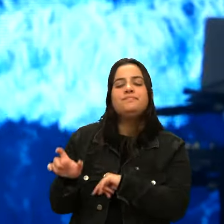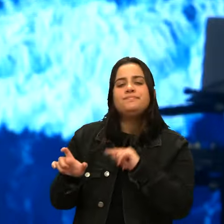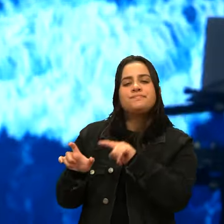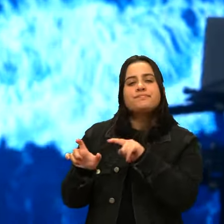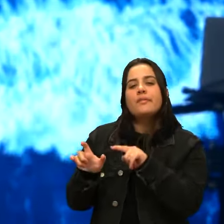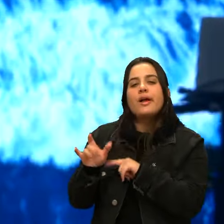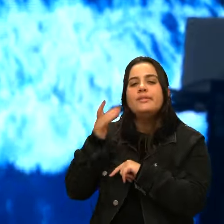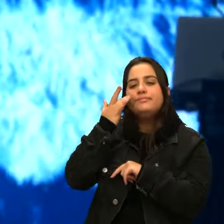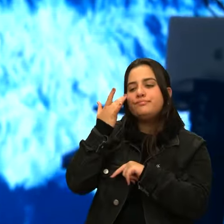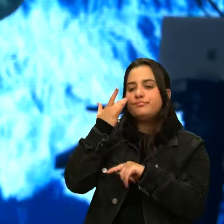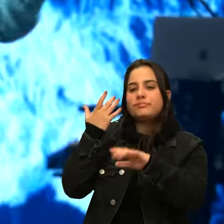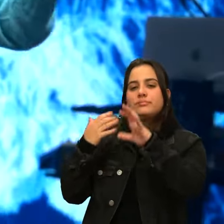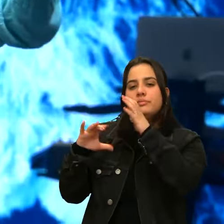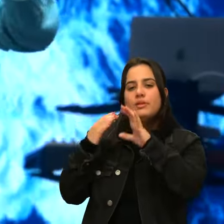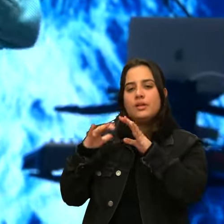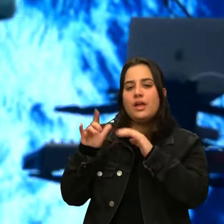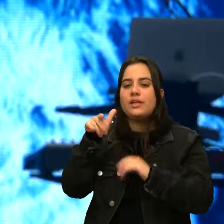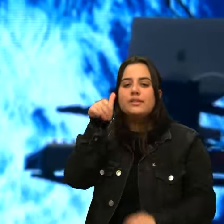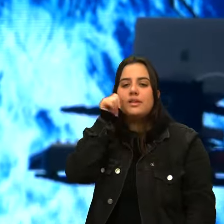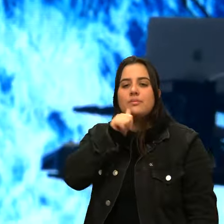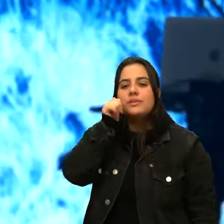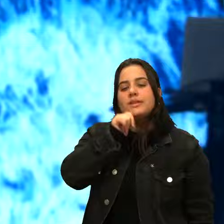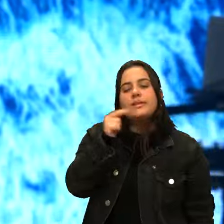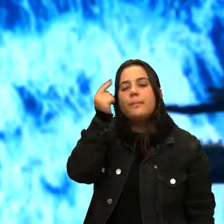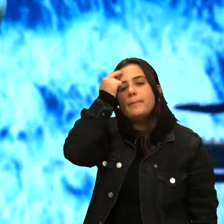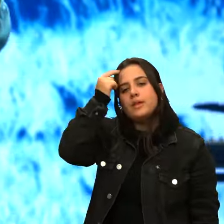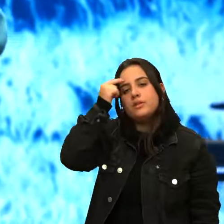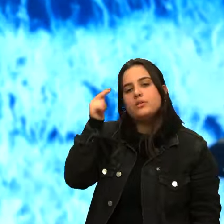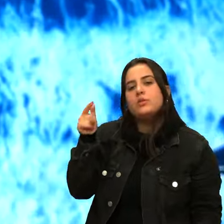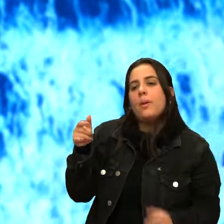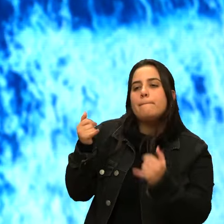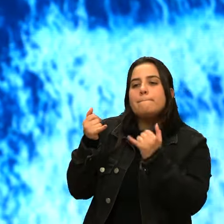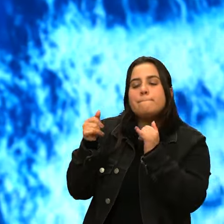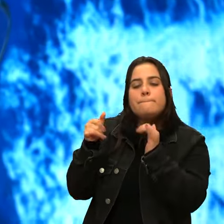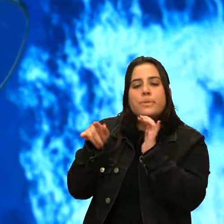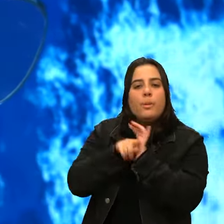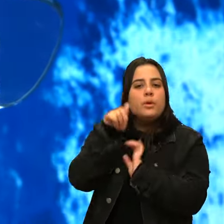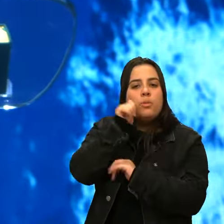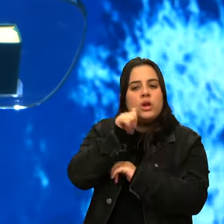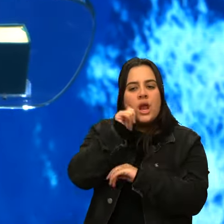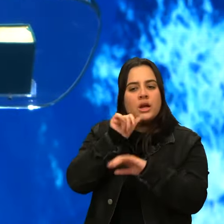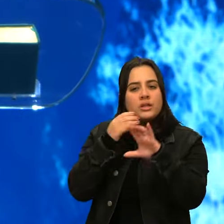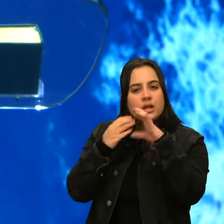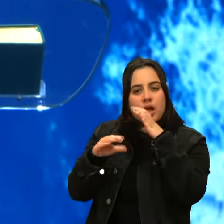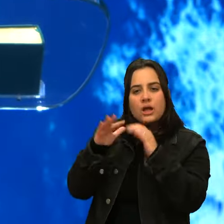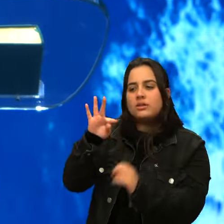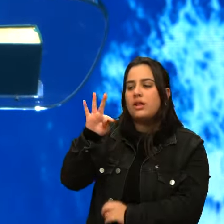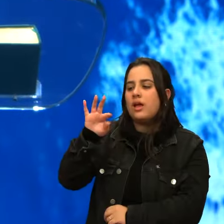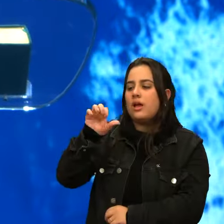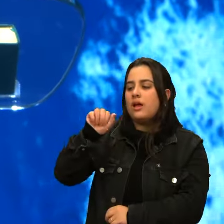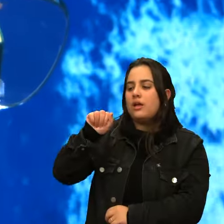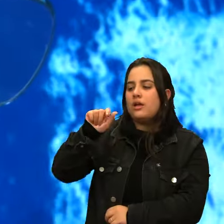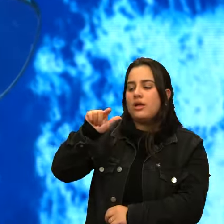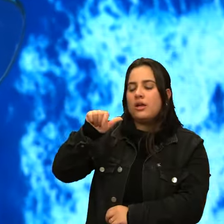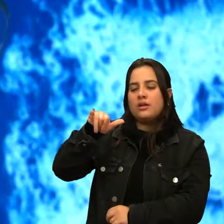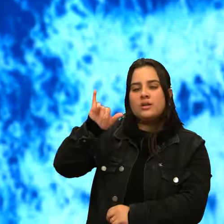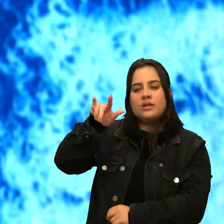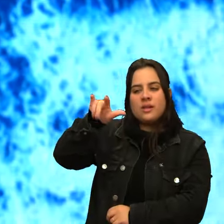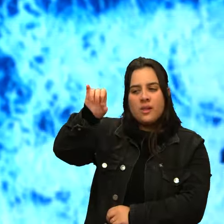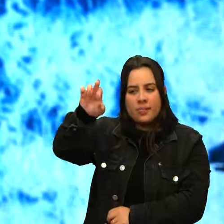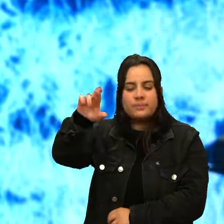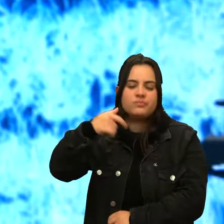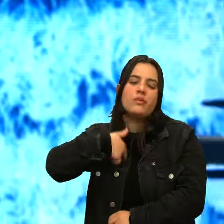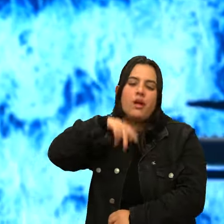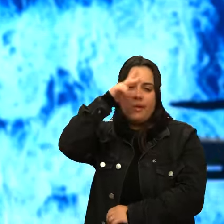quantas meninas aí pensaram na Taylor Swift. Nossa, admiro muito, acho muito legal. Eu lembro que quando eu era mais nova,